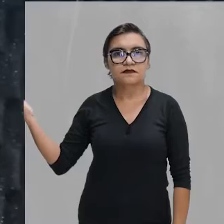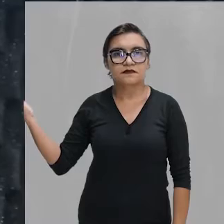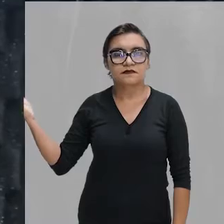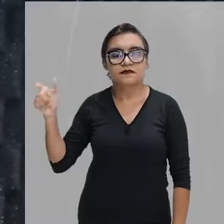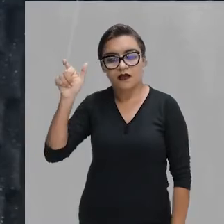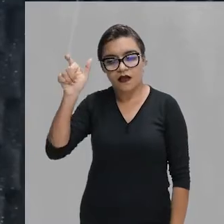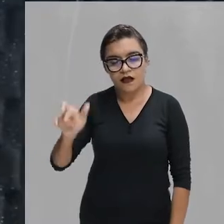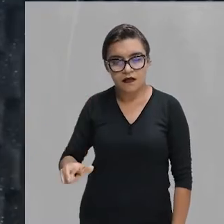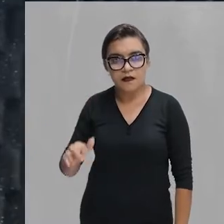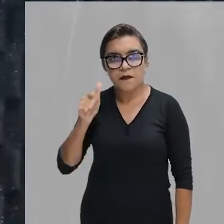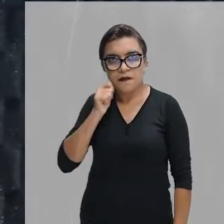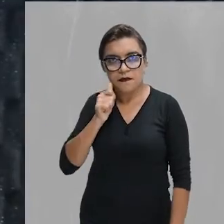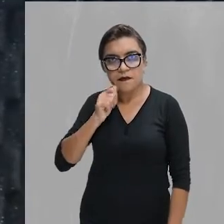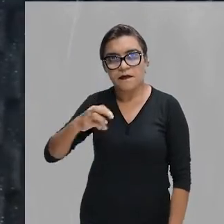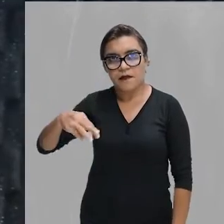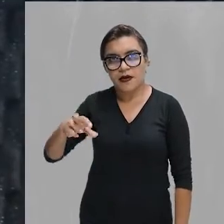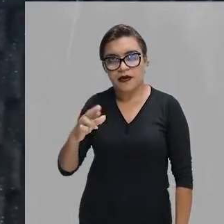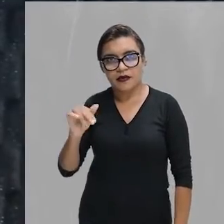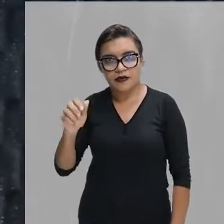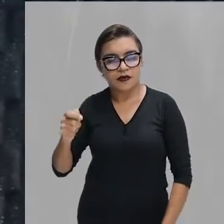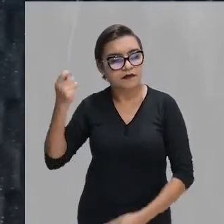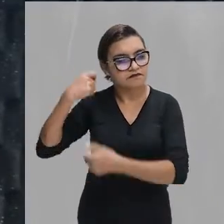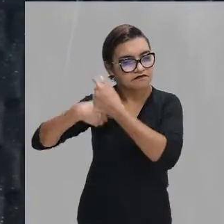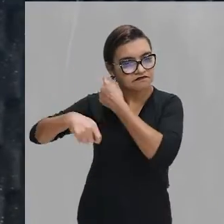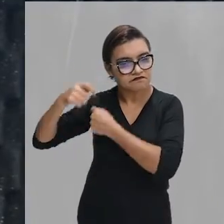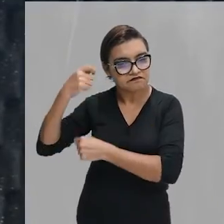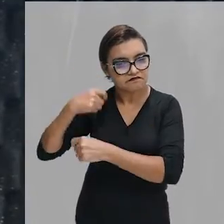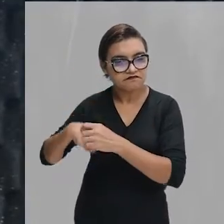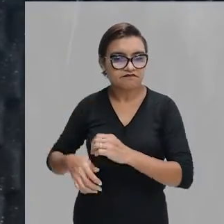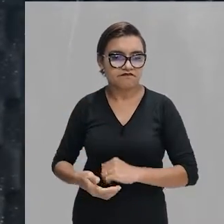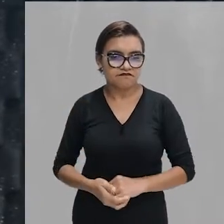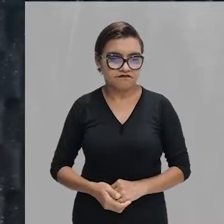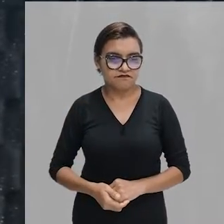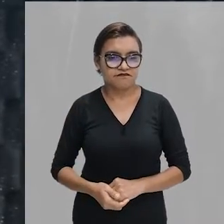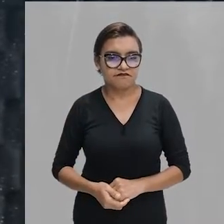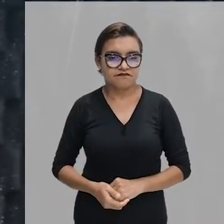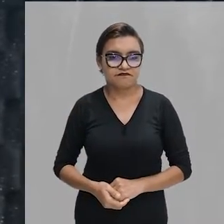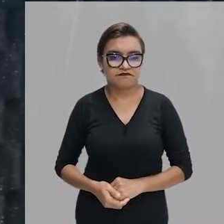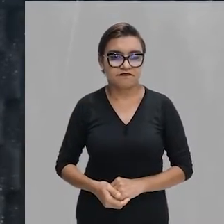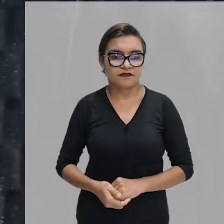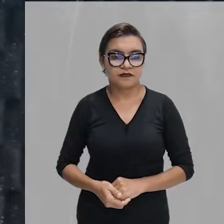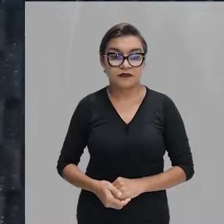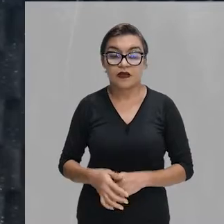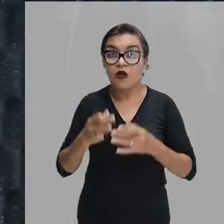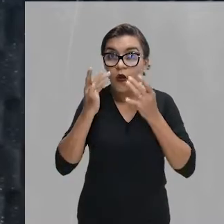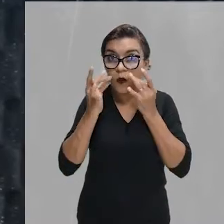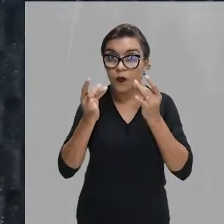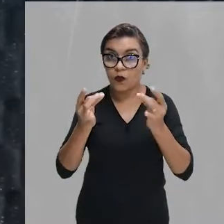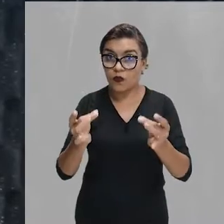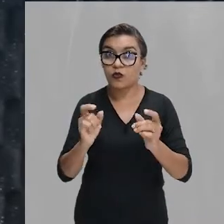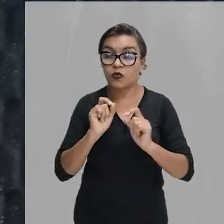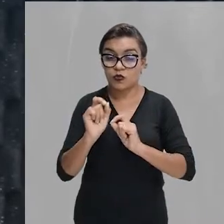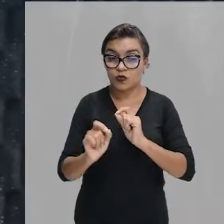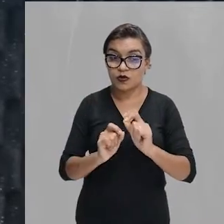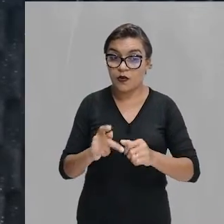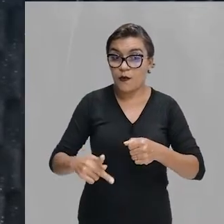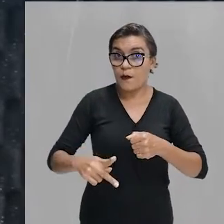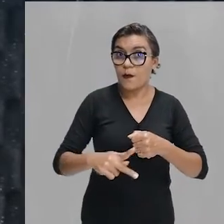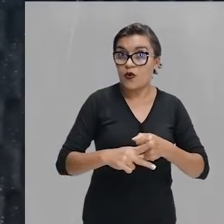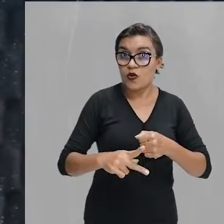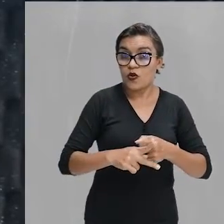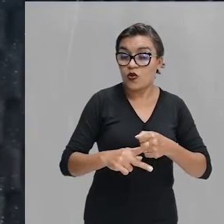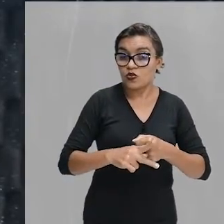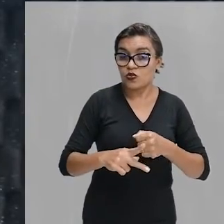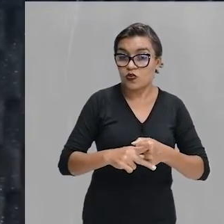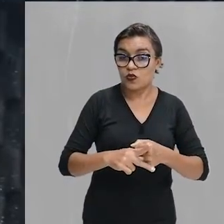está peinando. Ela está se penteando. Fique de ojo. O pronome nunca